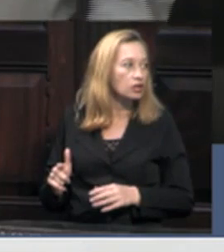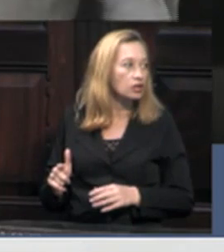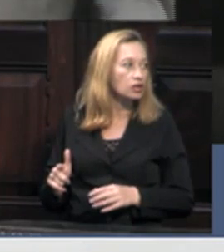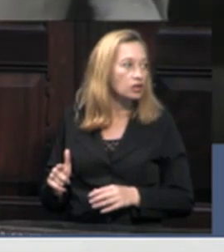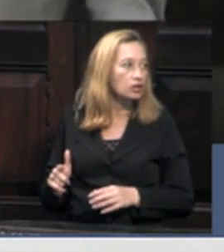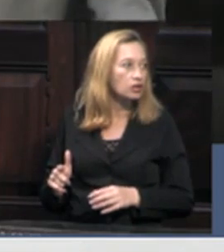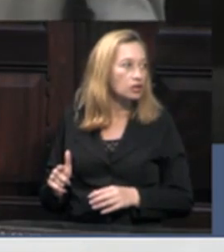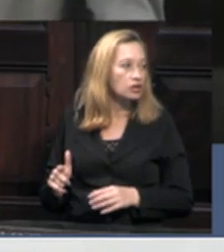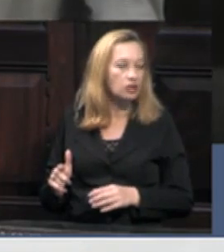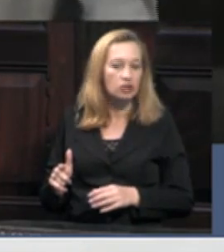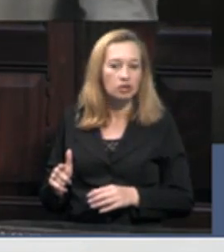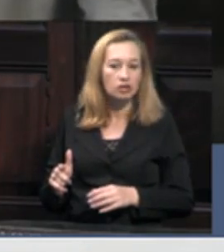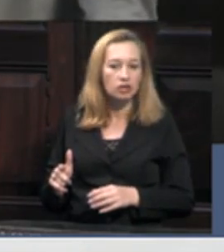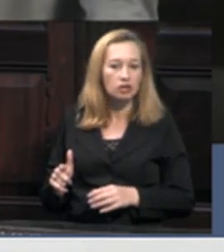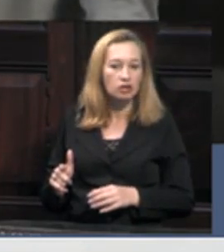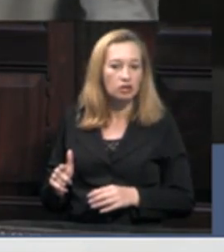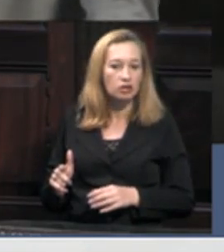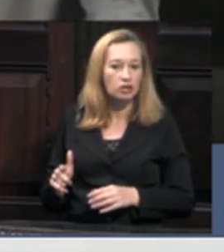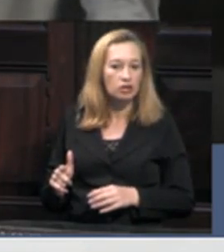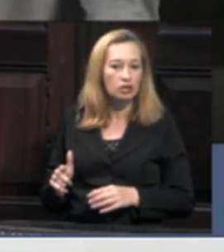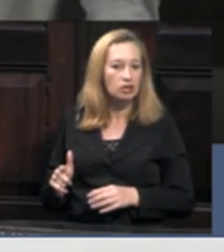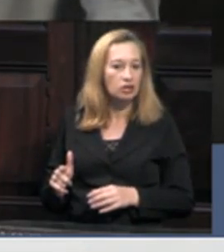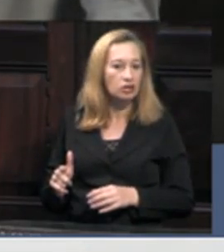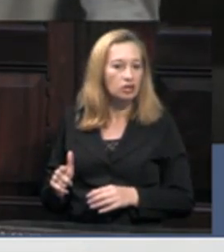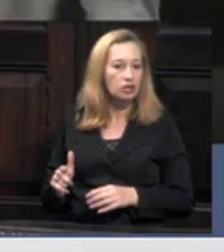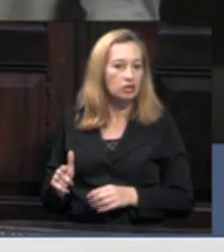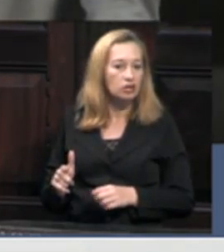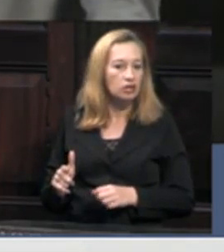A partir... Esgotado o tempo.